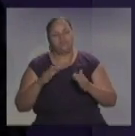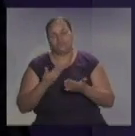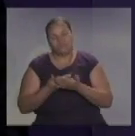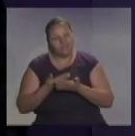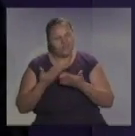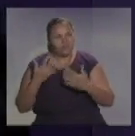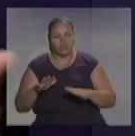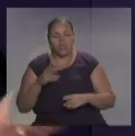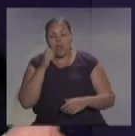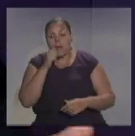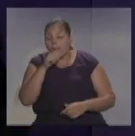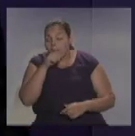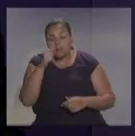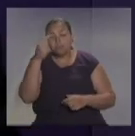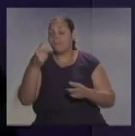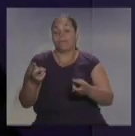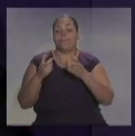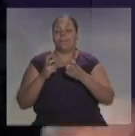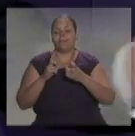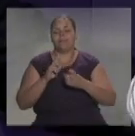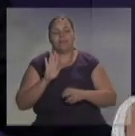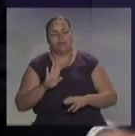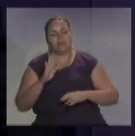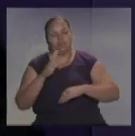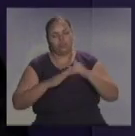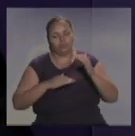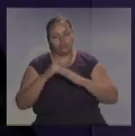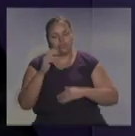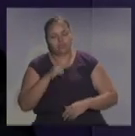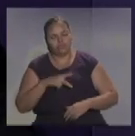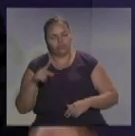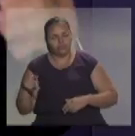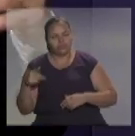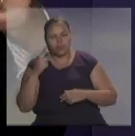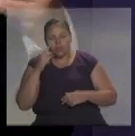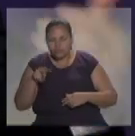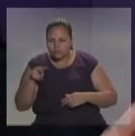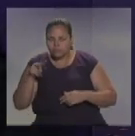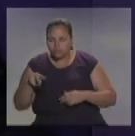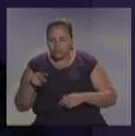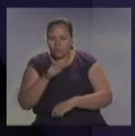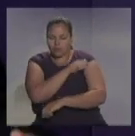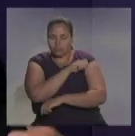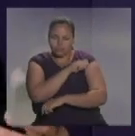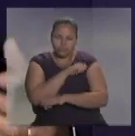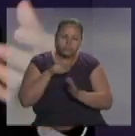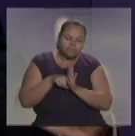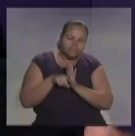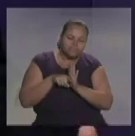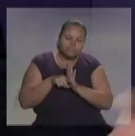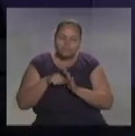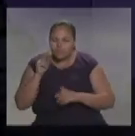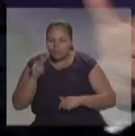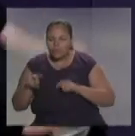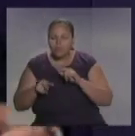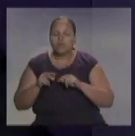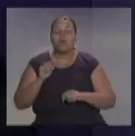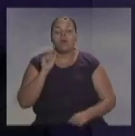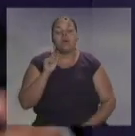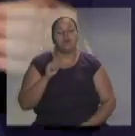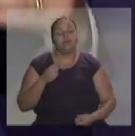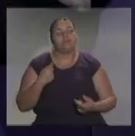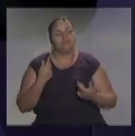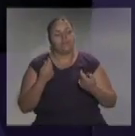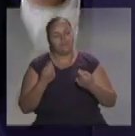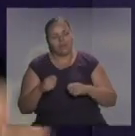mãe, às vezes, não consegue perceber isso, mas o profissional de educação, observando isso e se comprometendo, e o programa é justamente